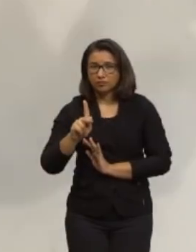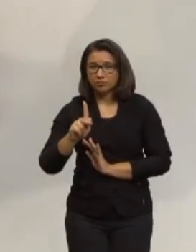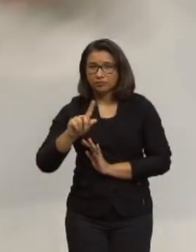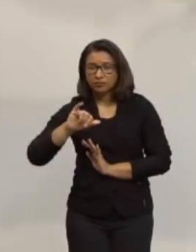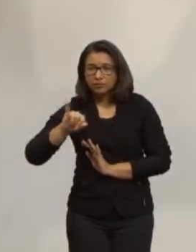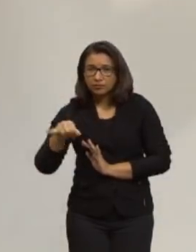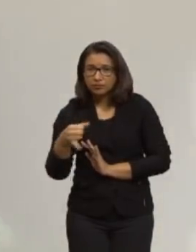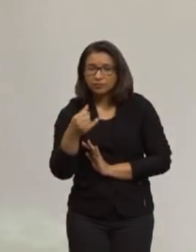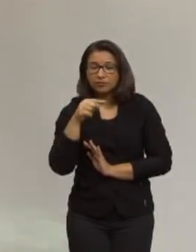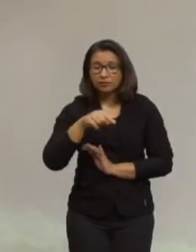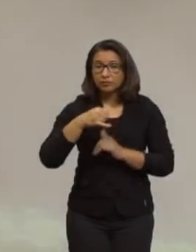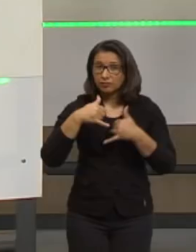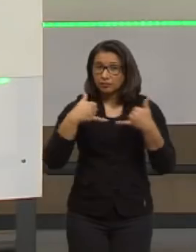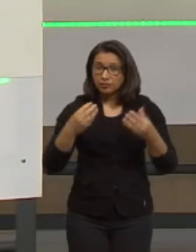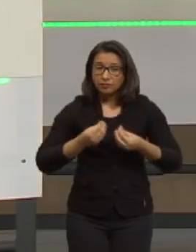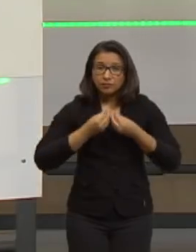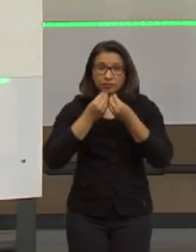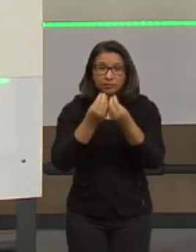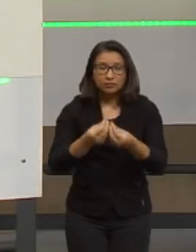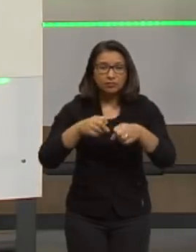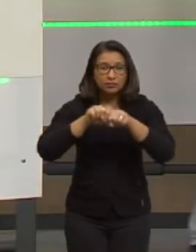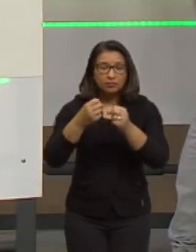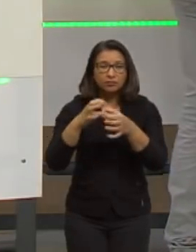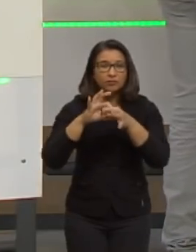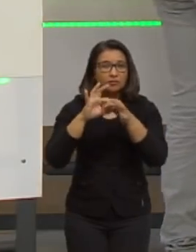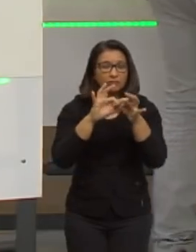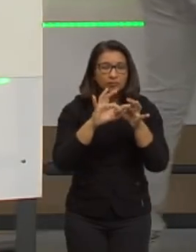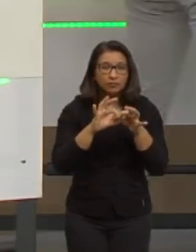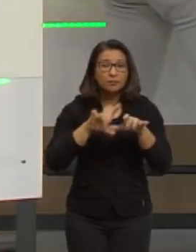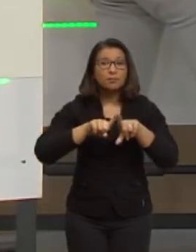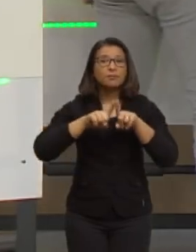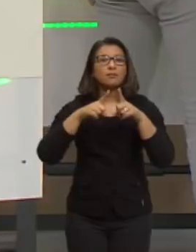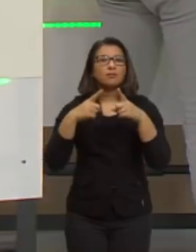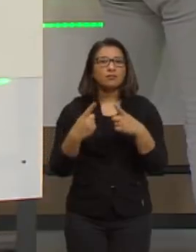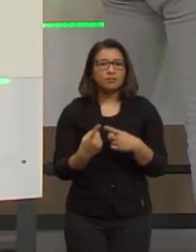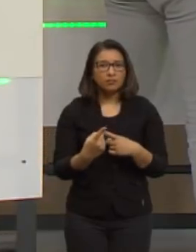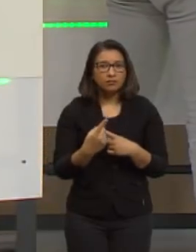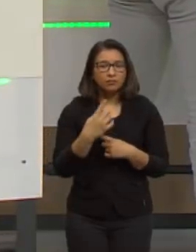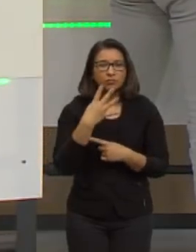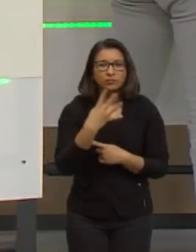esse energia foi que um bem para quebrar as ligações mas